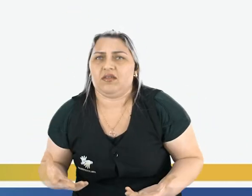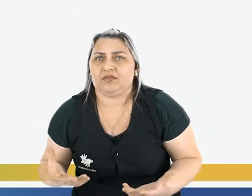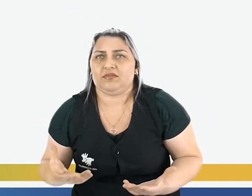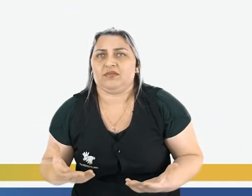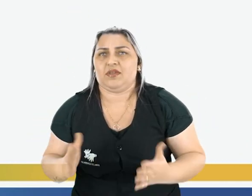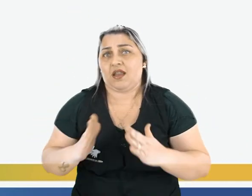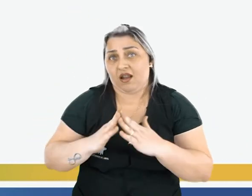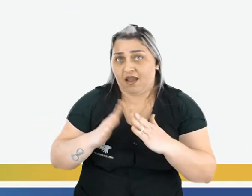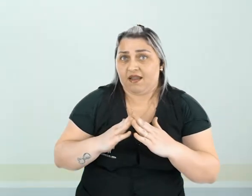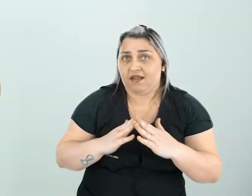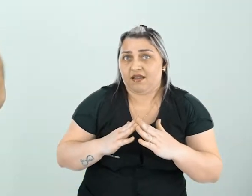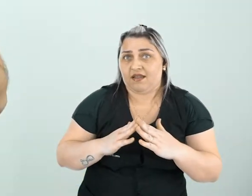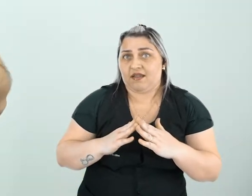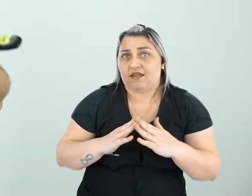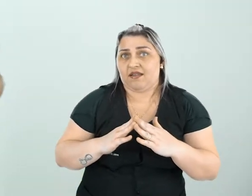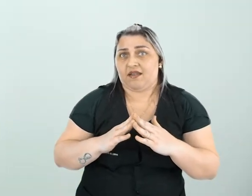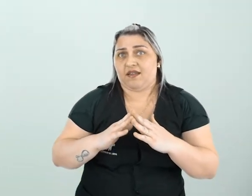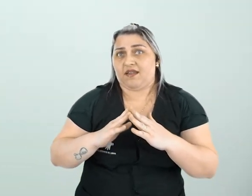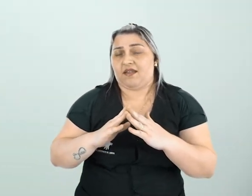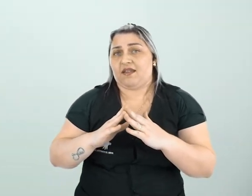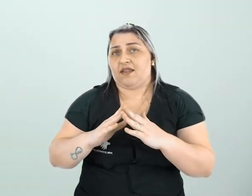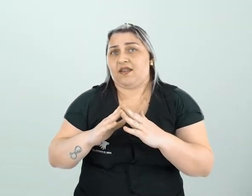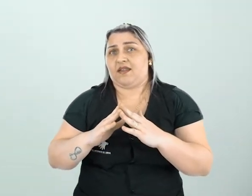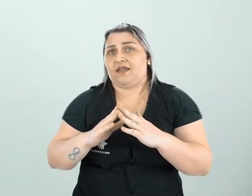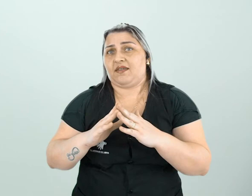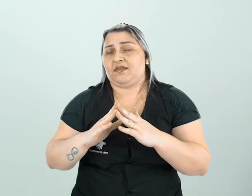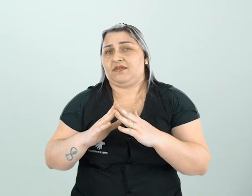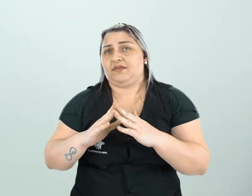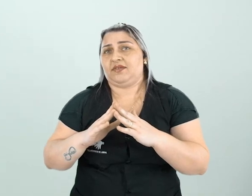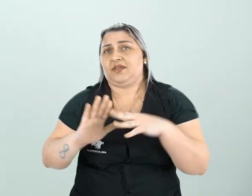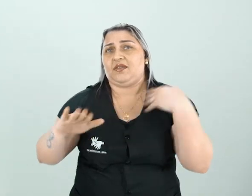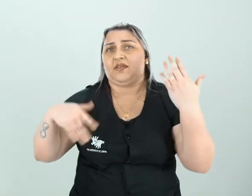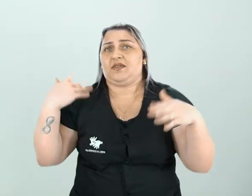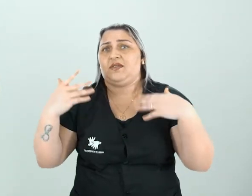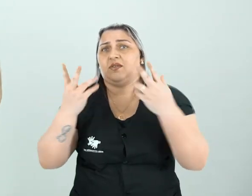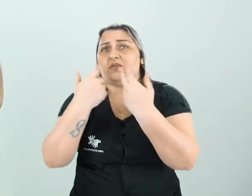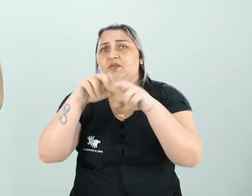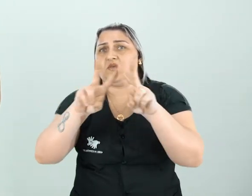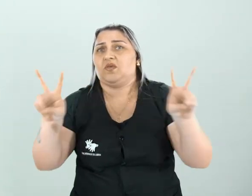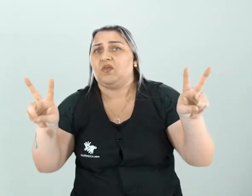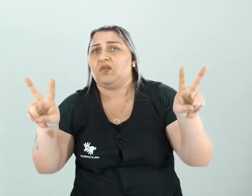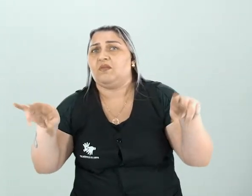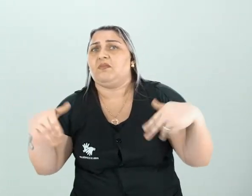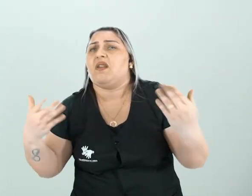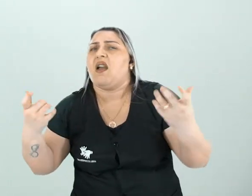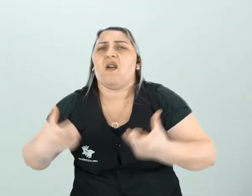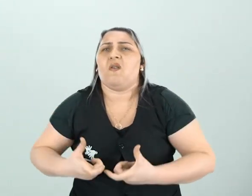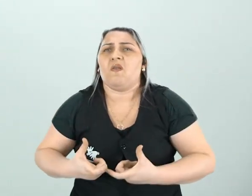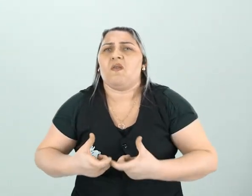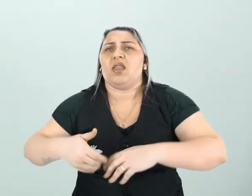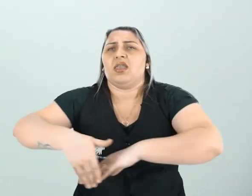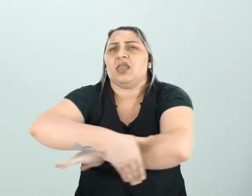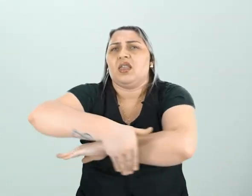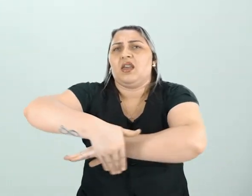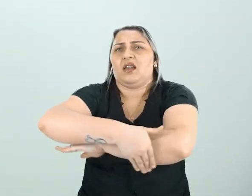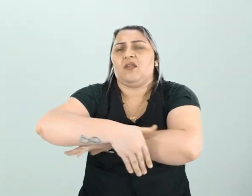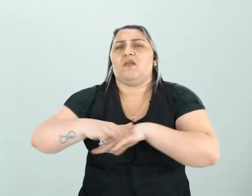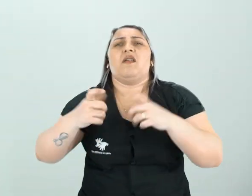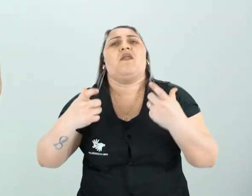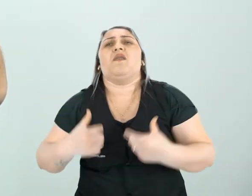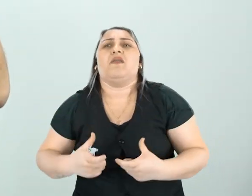Na casa? Num shopping? Num lugar movimentado? Numa rua?